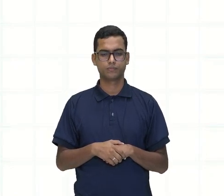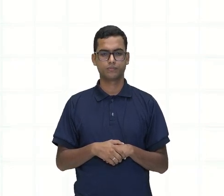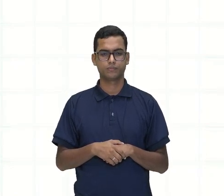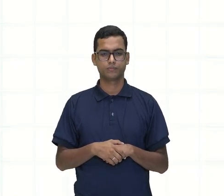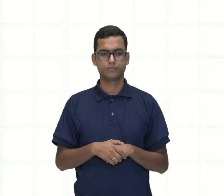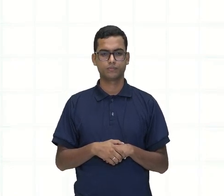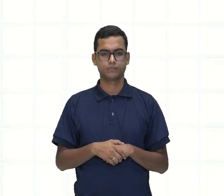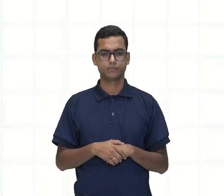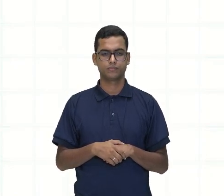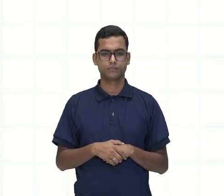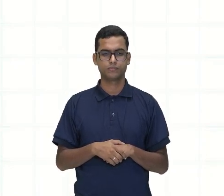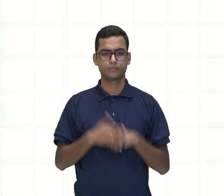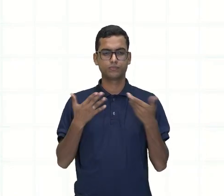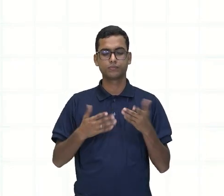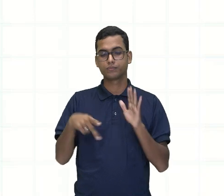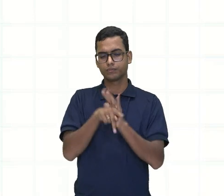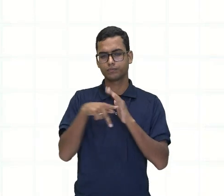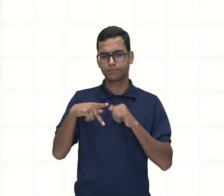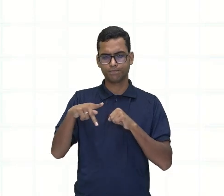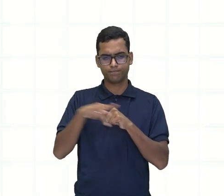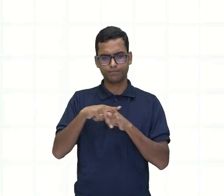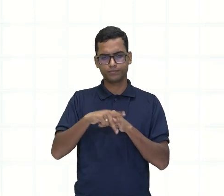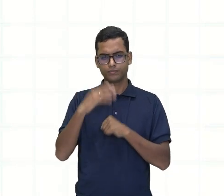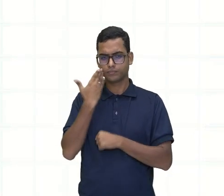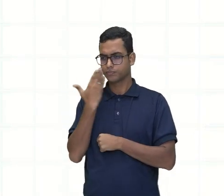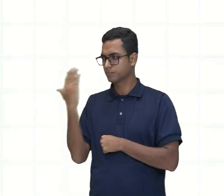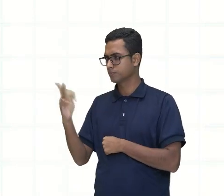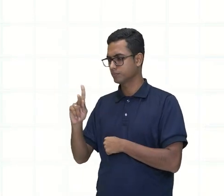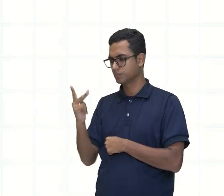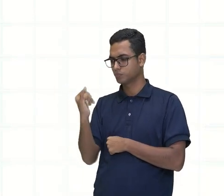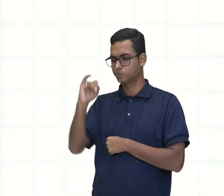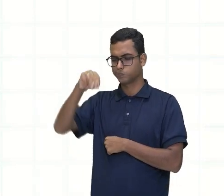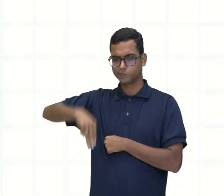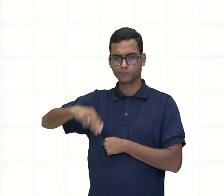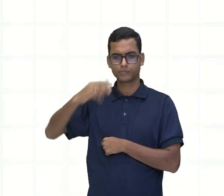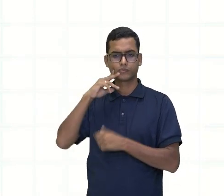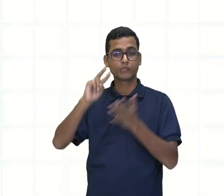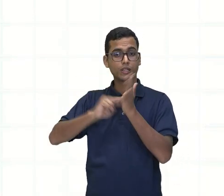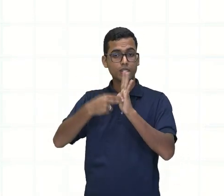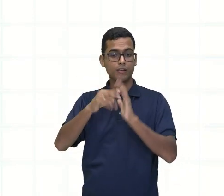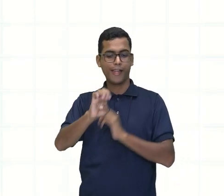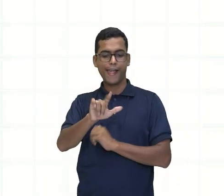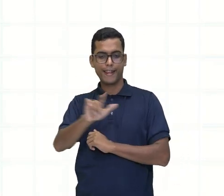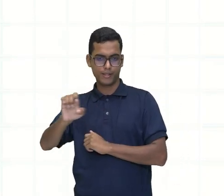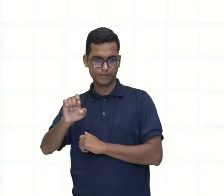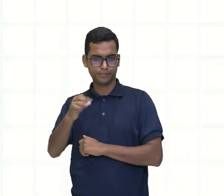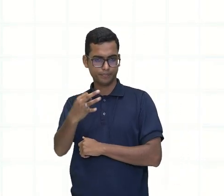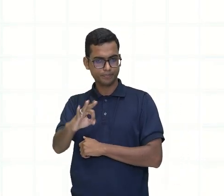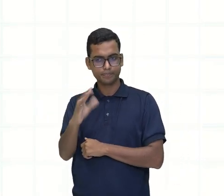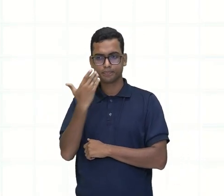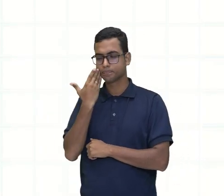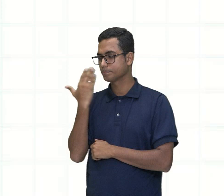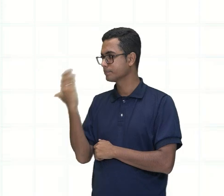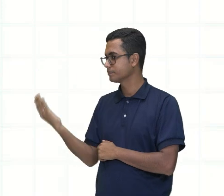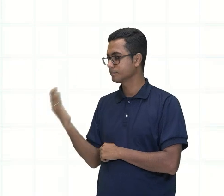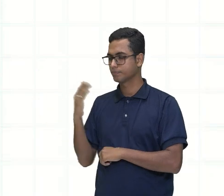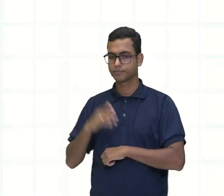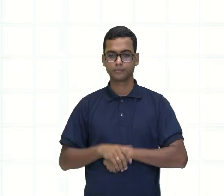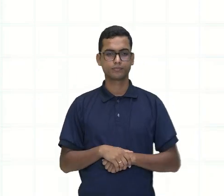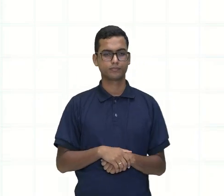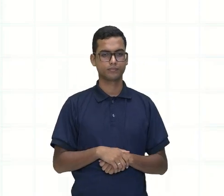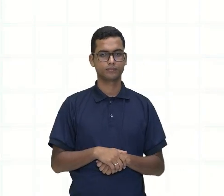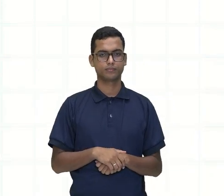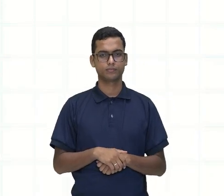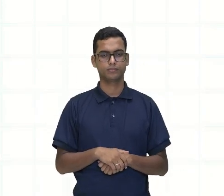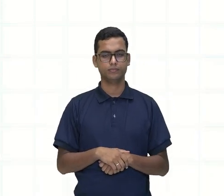trapped him, ok? Que é ele, não é? In his house, na casa dele. She